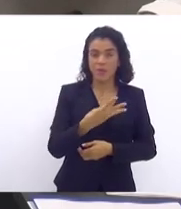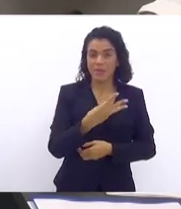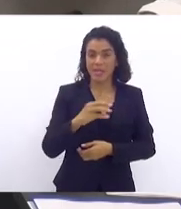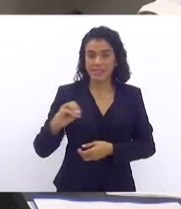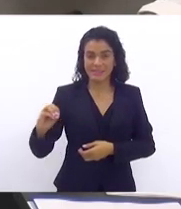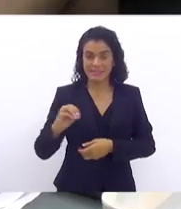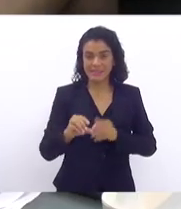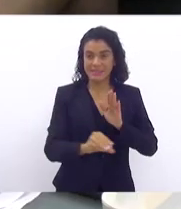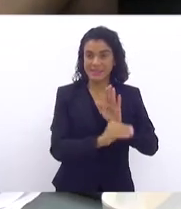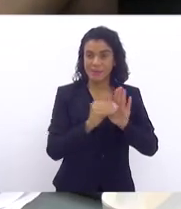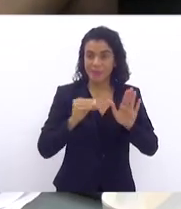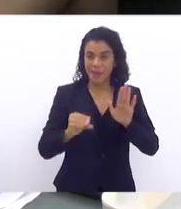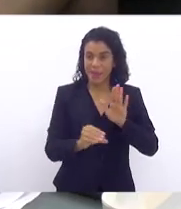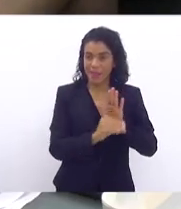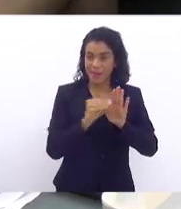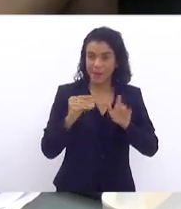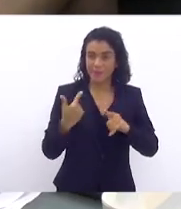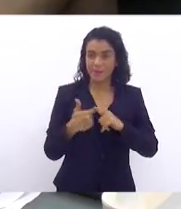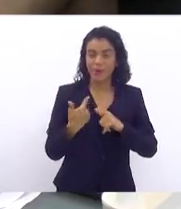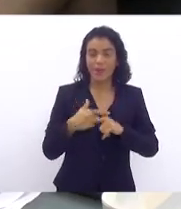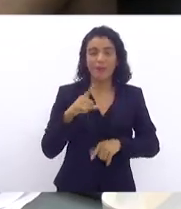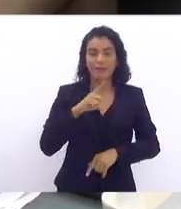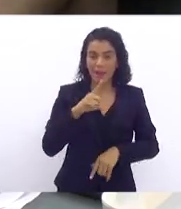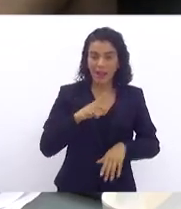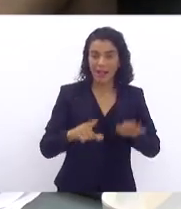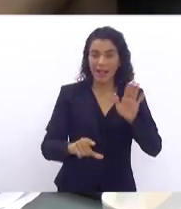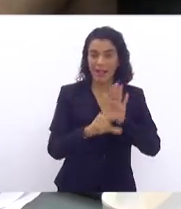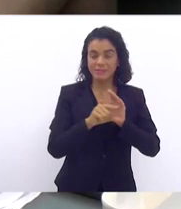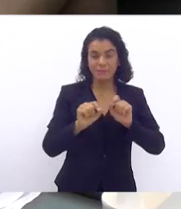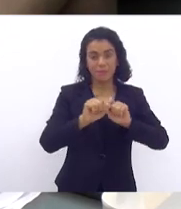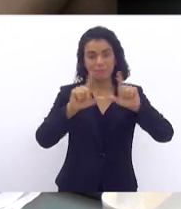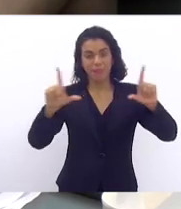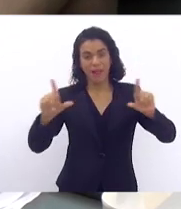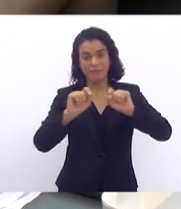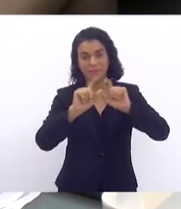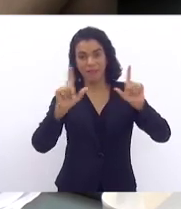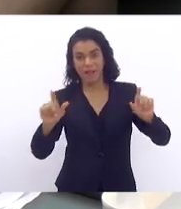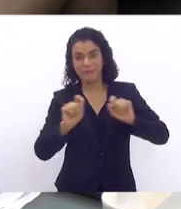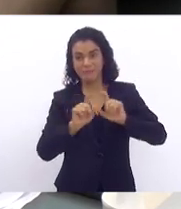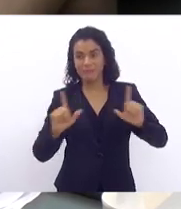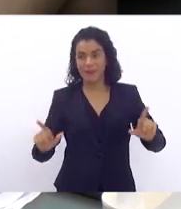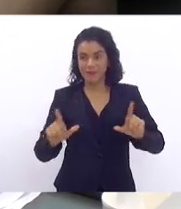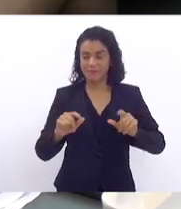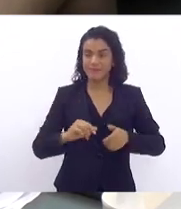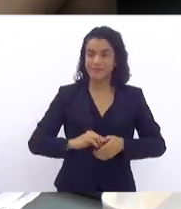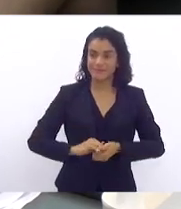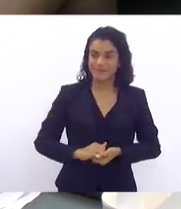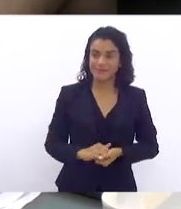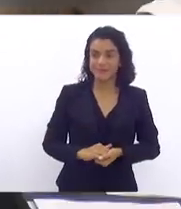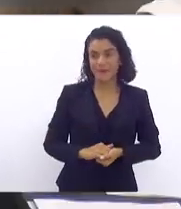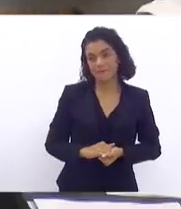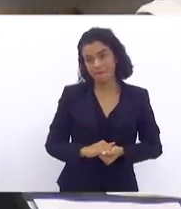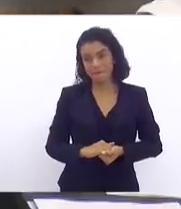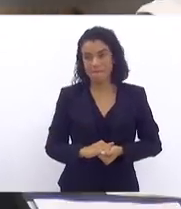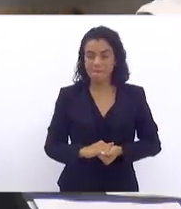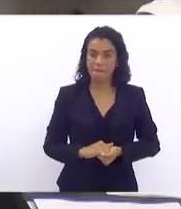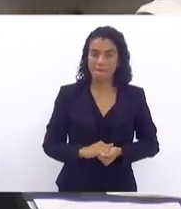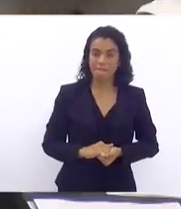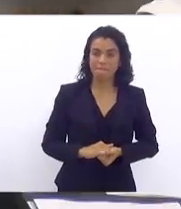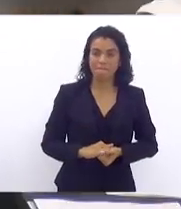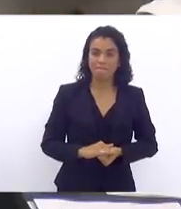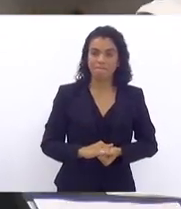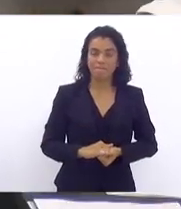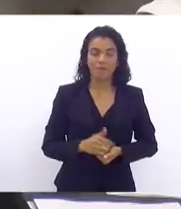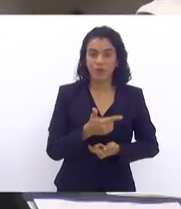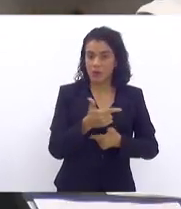emendas. Porque o que tem de legislação para botar placa é uma grandeza, né? Então, nesse sentido,